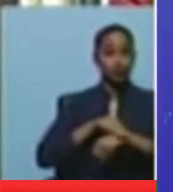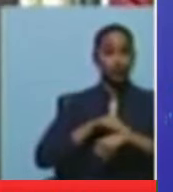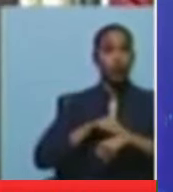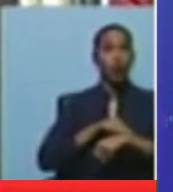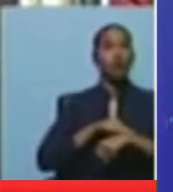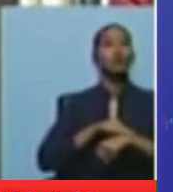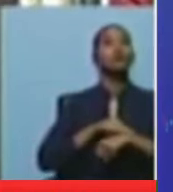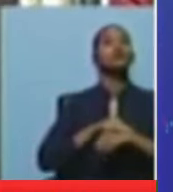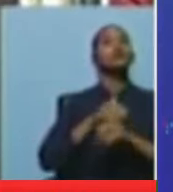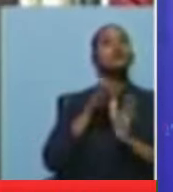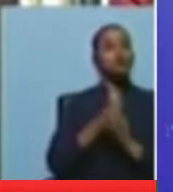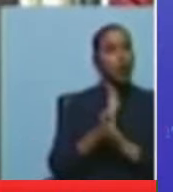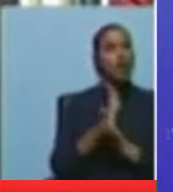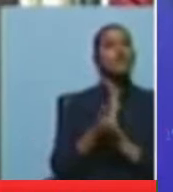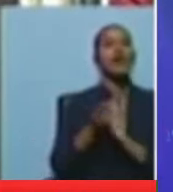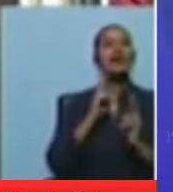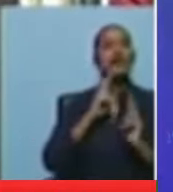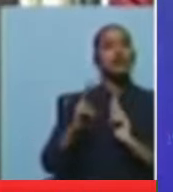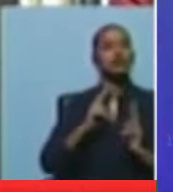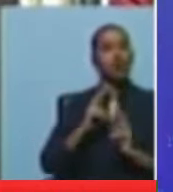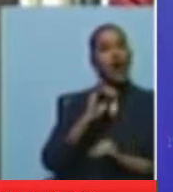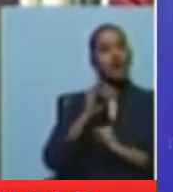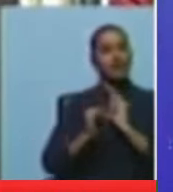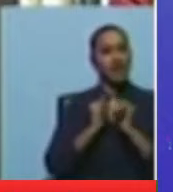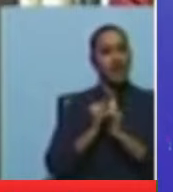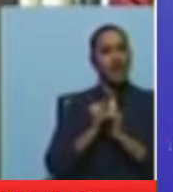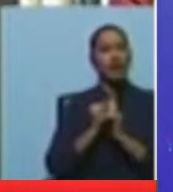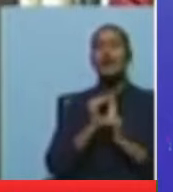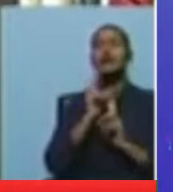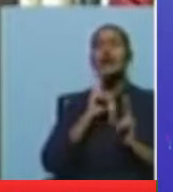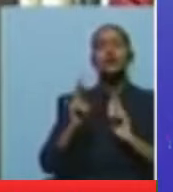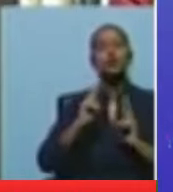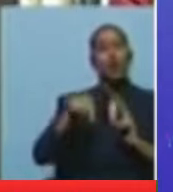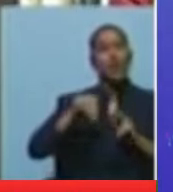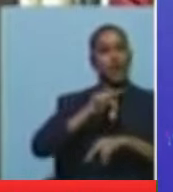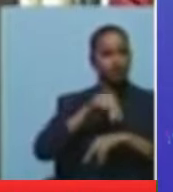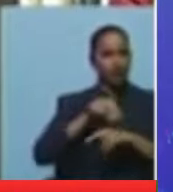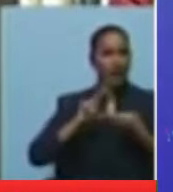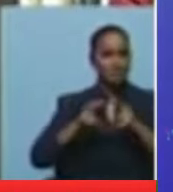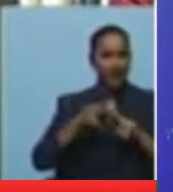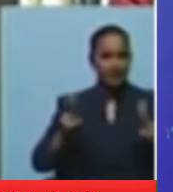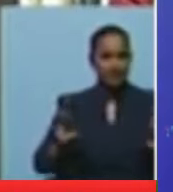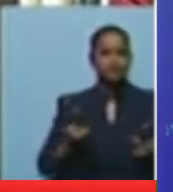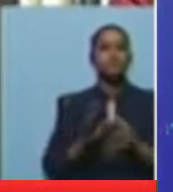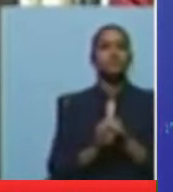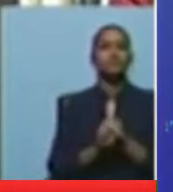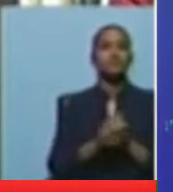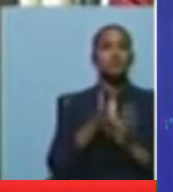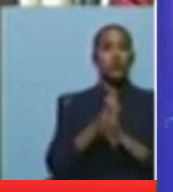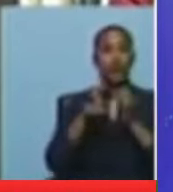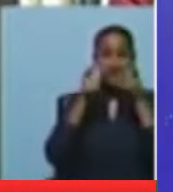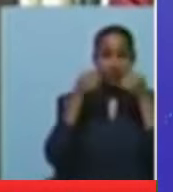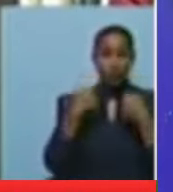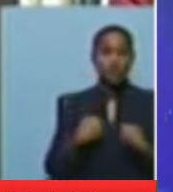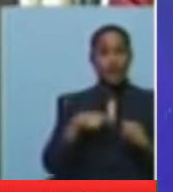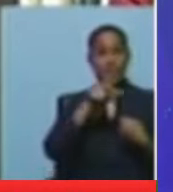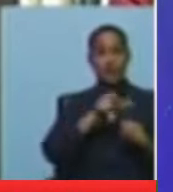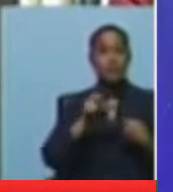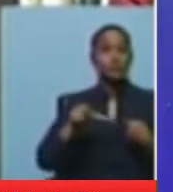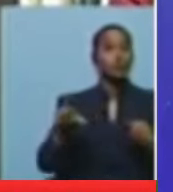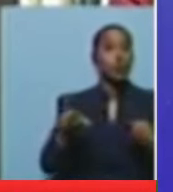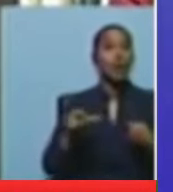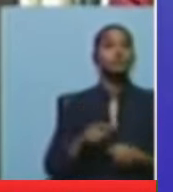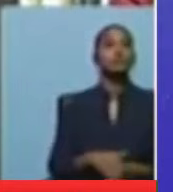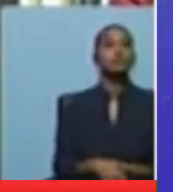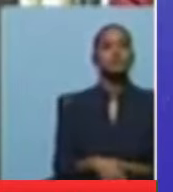seu governo, também dizendo que é mais um passo na transição da Venezuela para o socialismo e dando mais poder, então, aí para